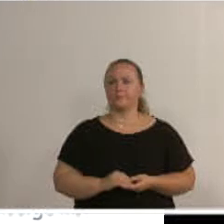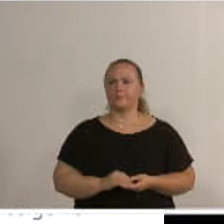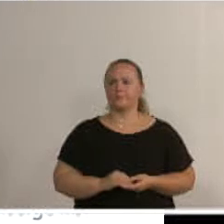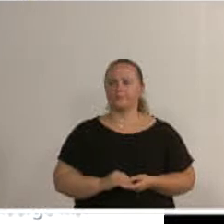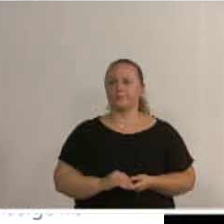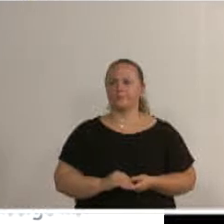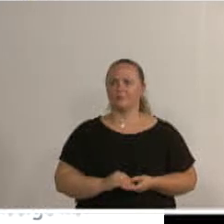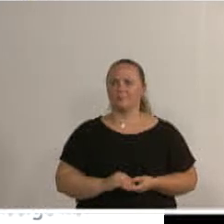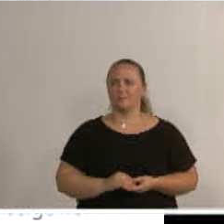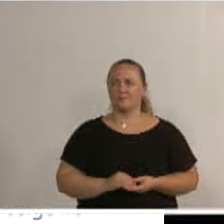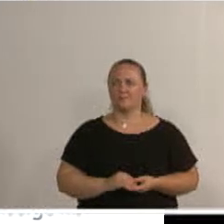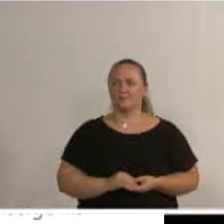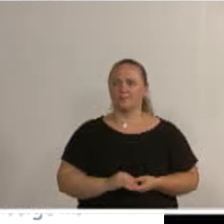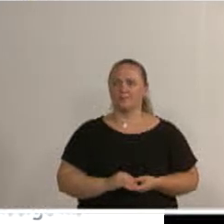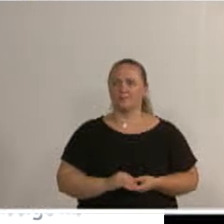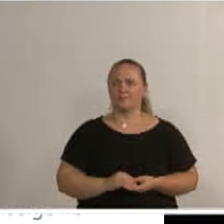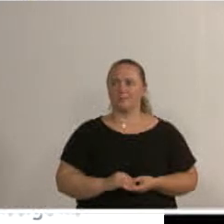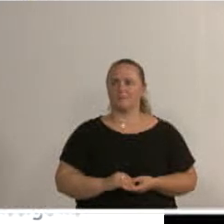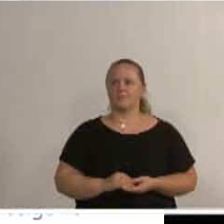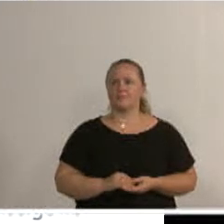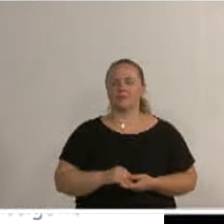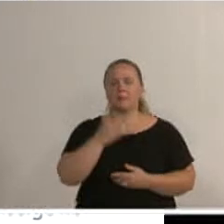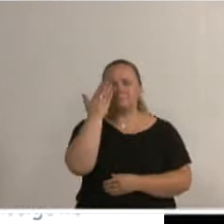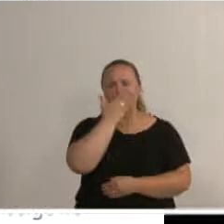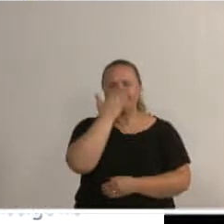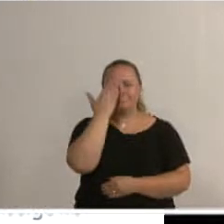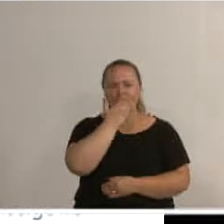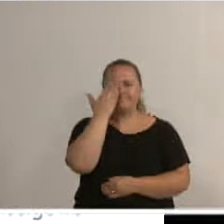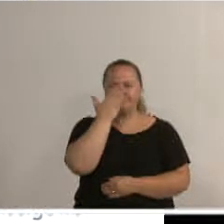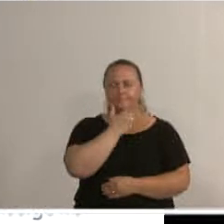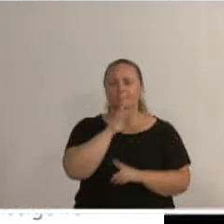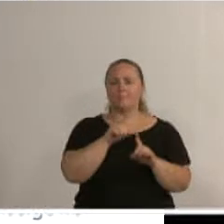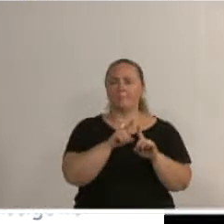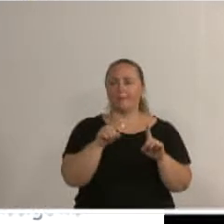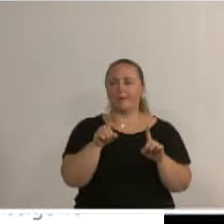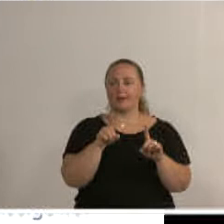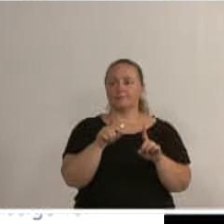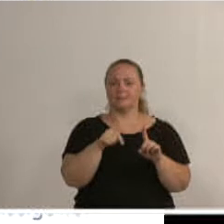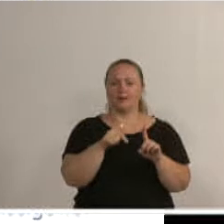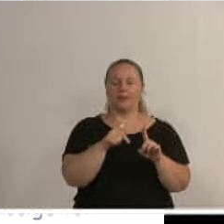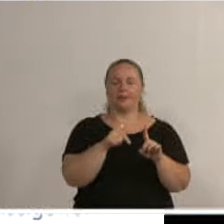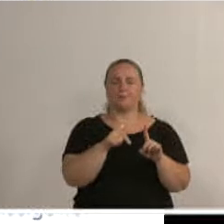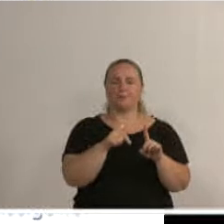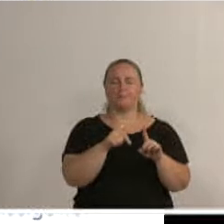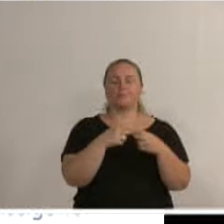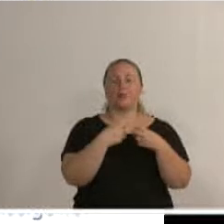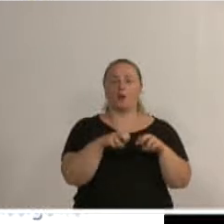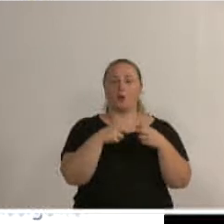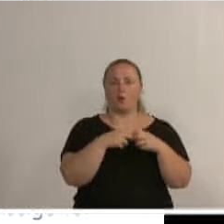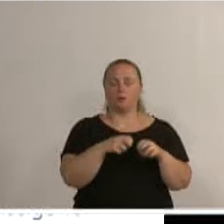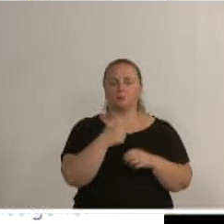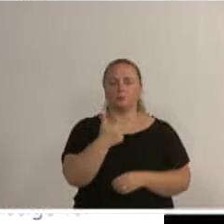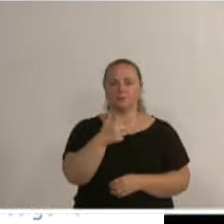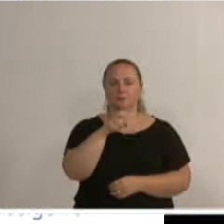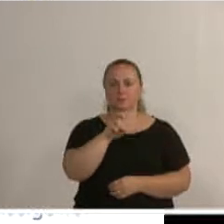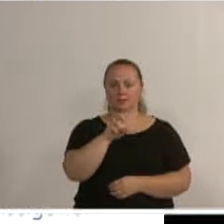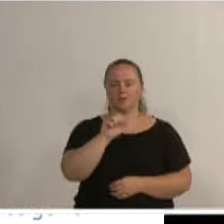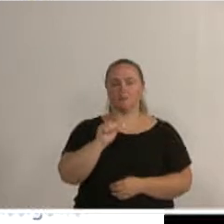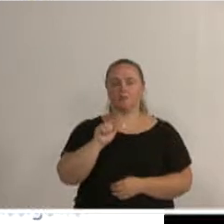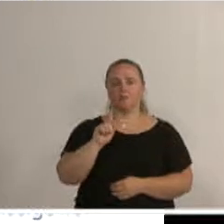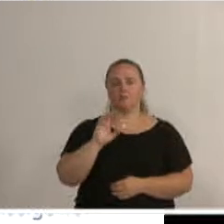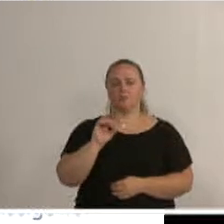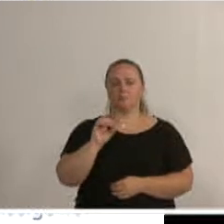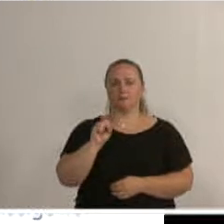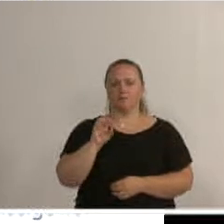Aqui uma questão um pouquinho, deve estar bem pequenininho para vocês poderem ver, mas seria a adequação da linha 706, 25 de agosto, né?